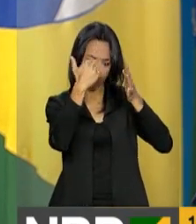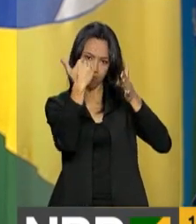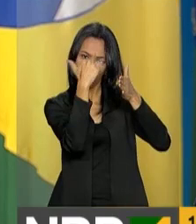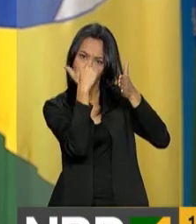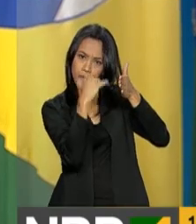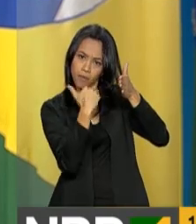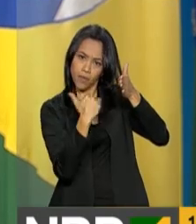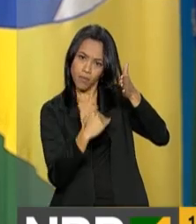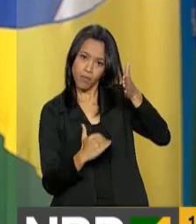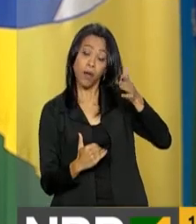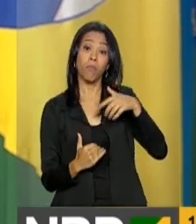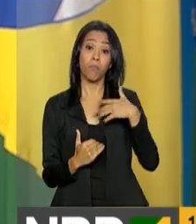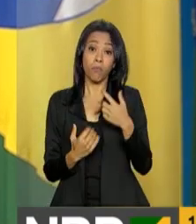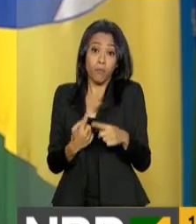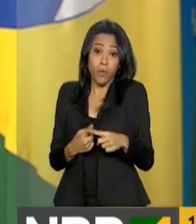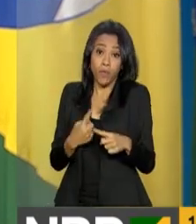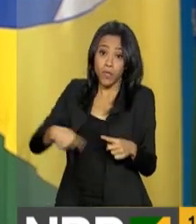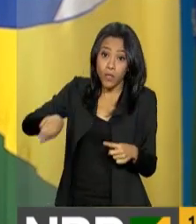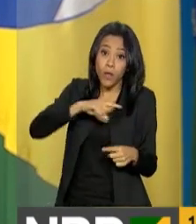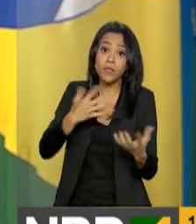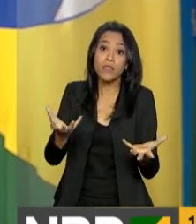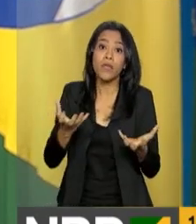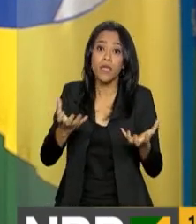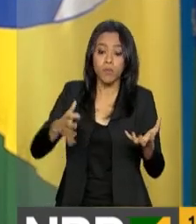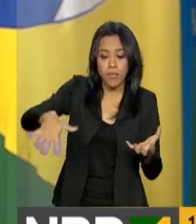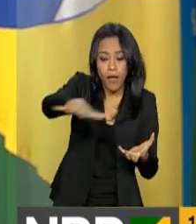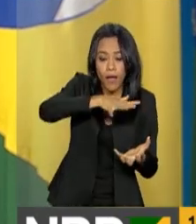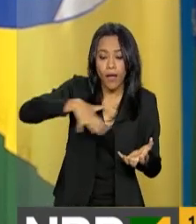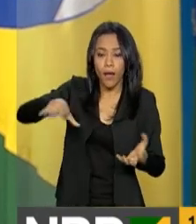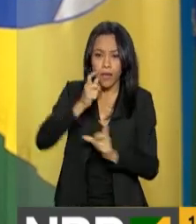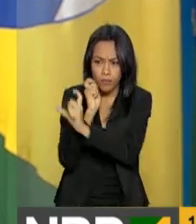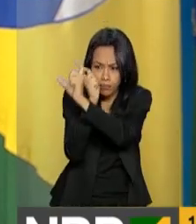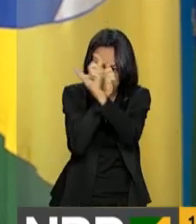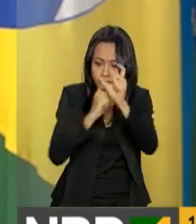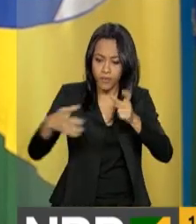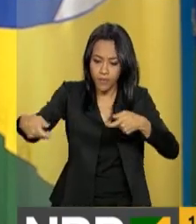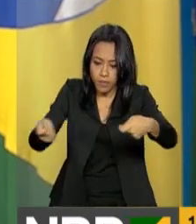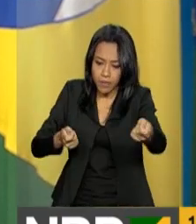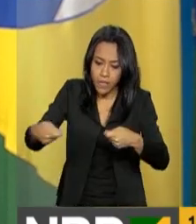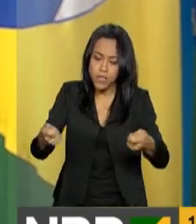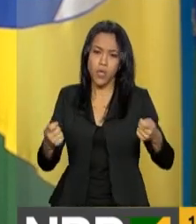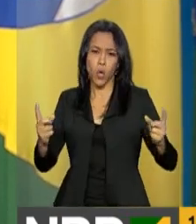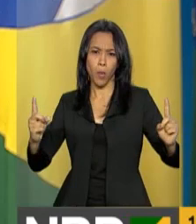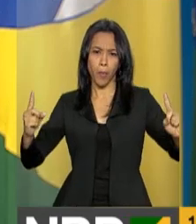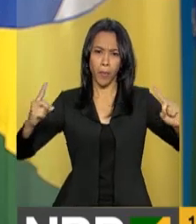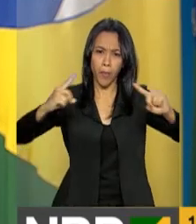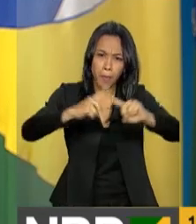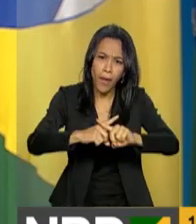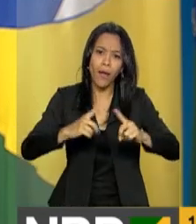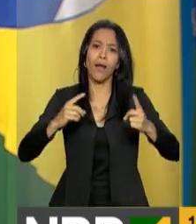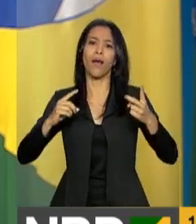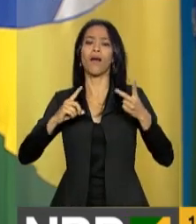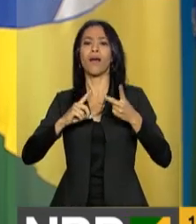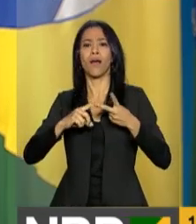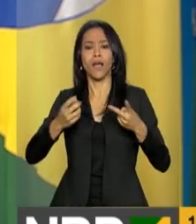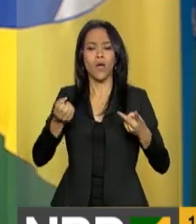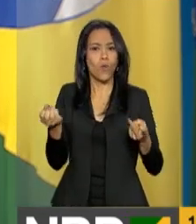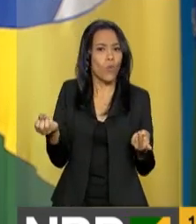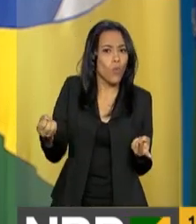uma mineração crescentemente competitiva inovadora sustentável